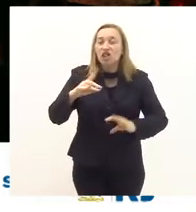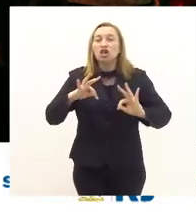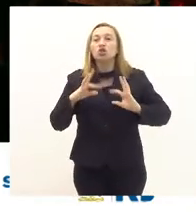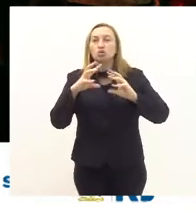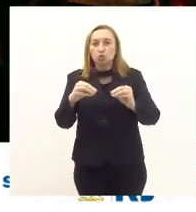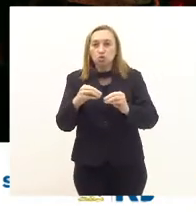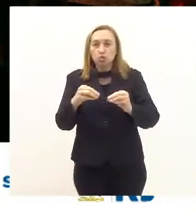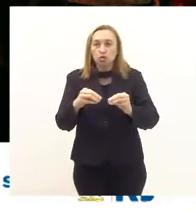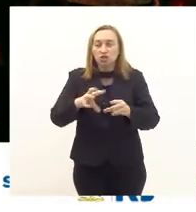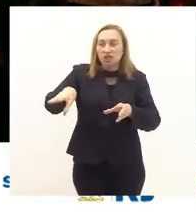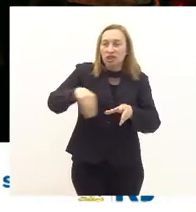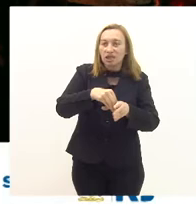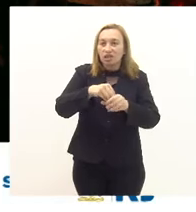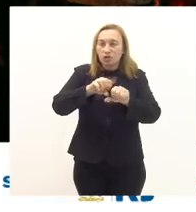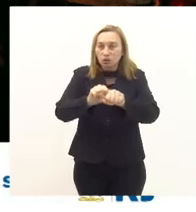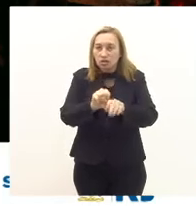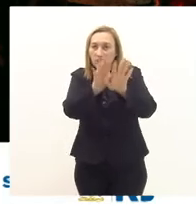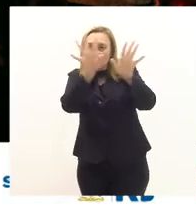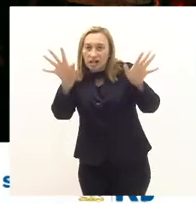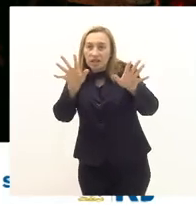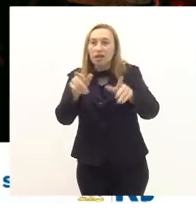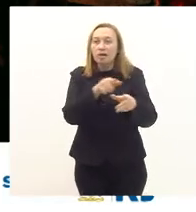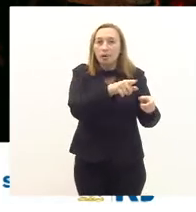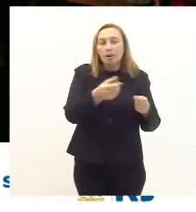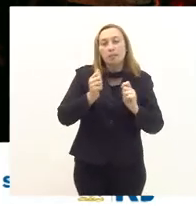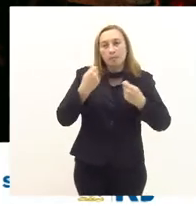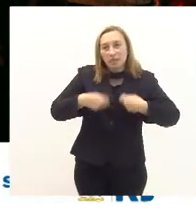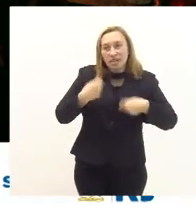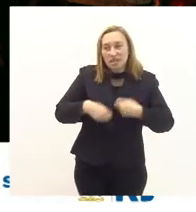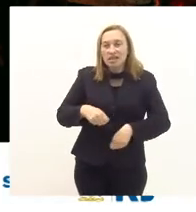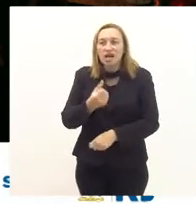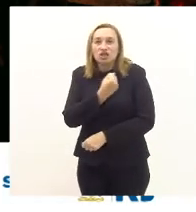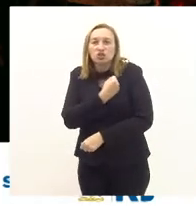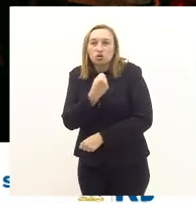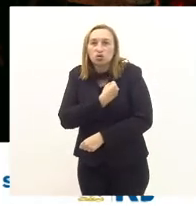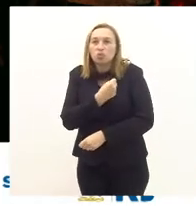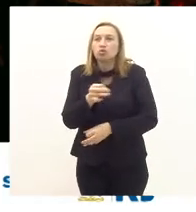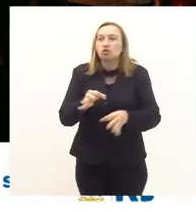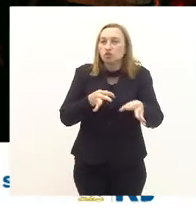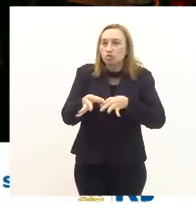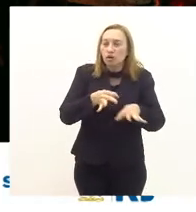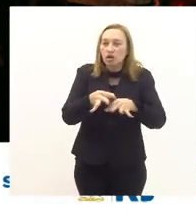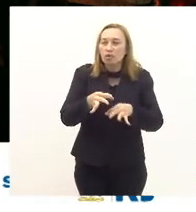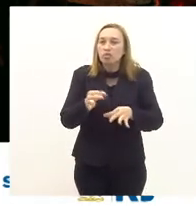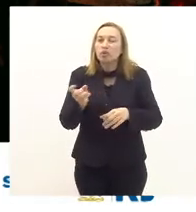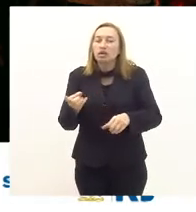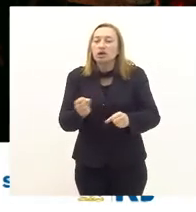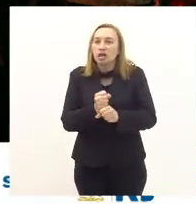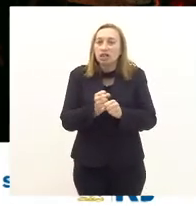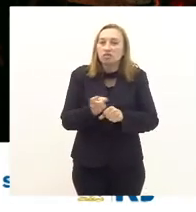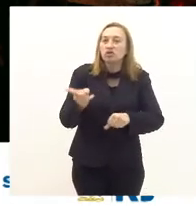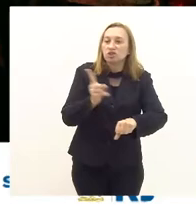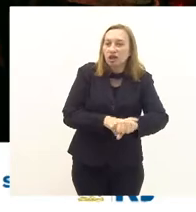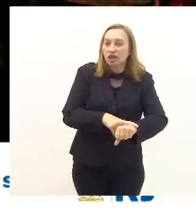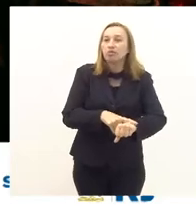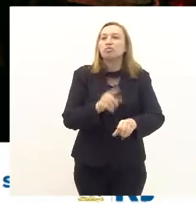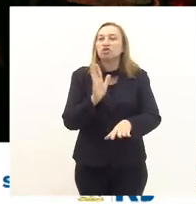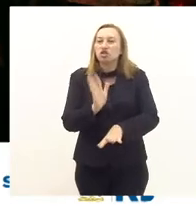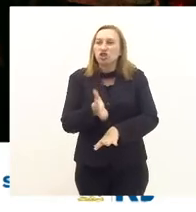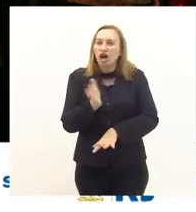isso está na transparência. Se vocês precisarem de dados do programa, né, por muito tempo, esses dados eles